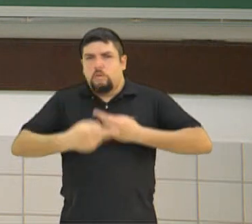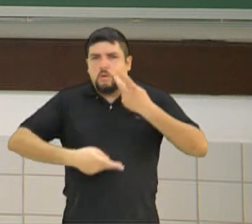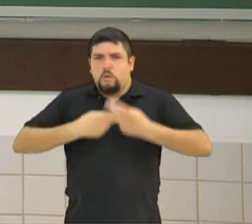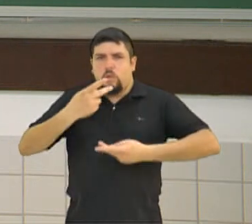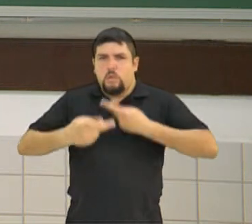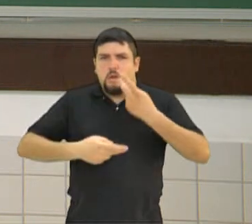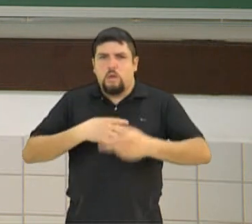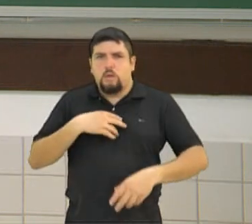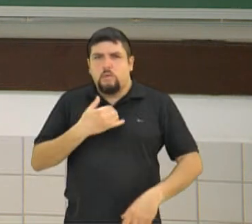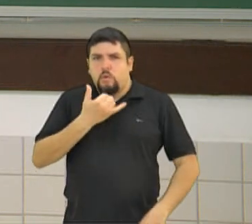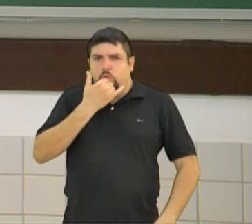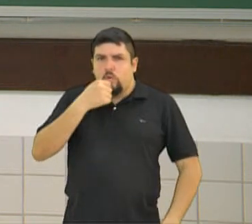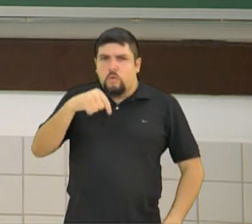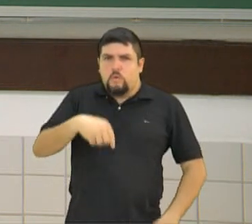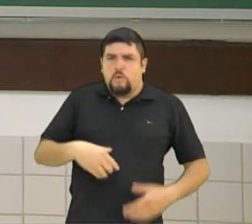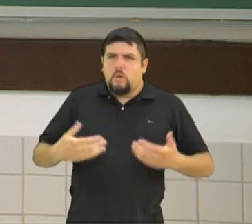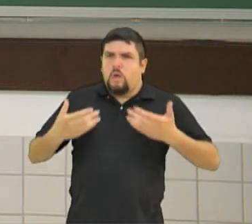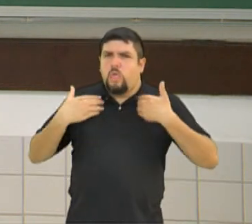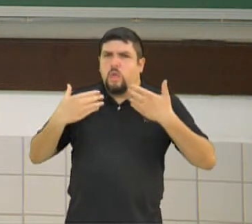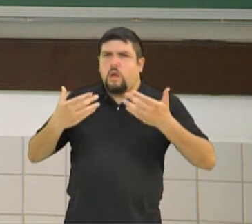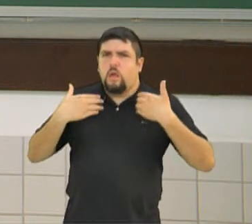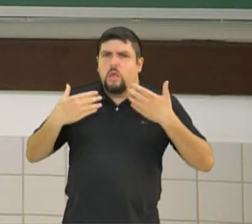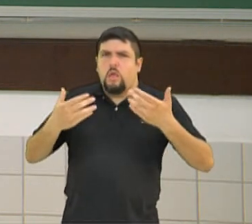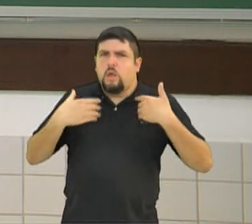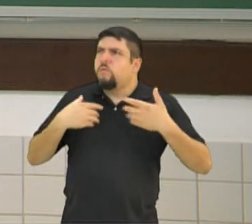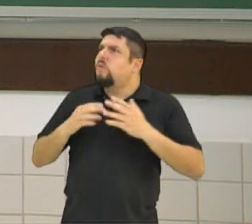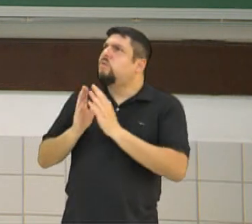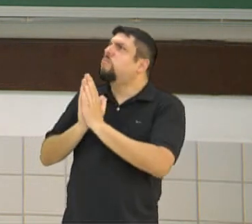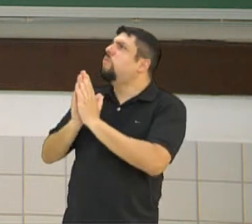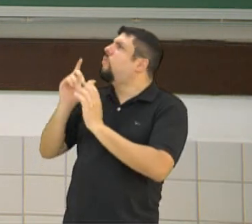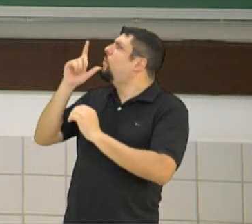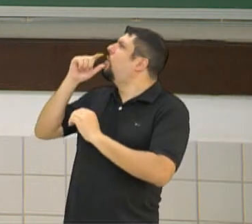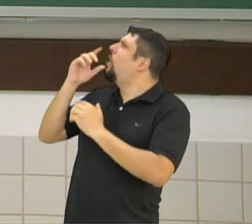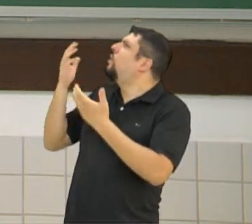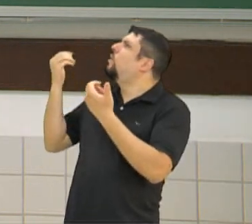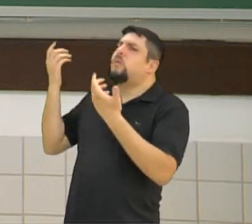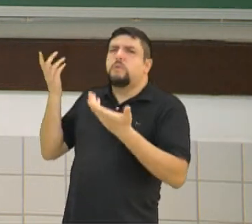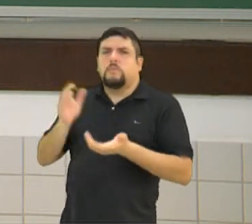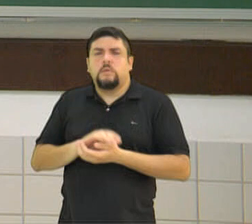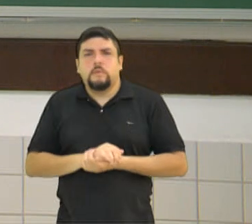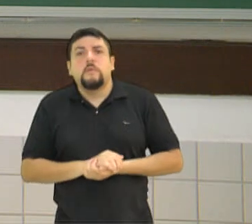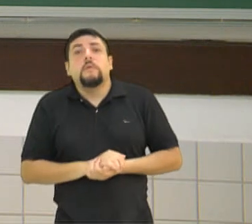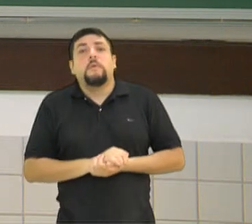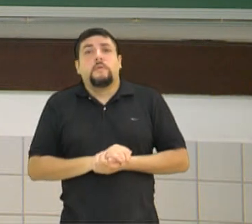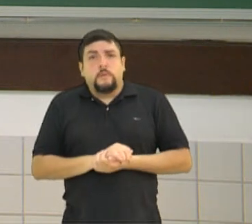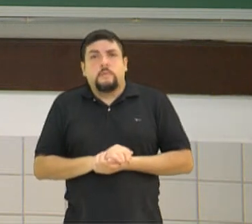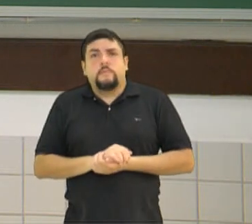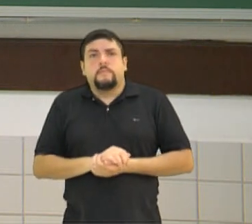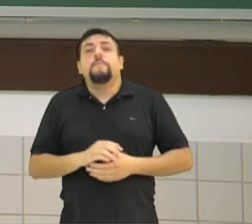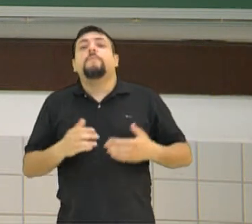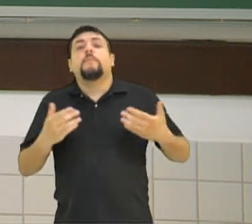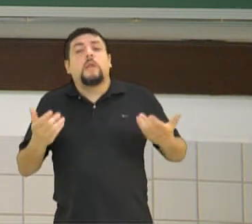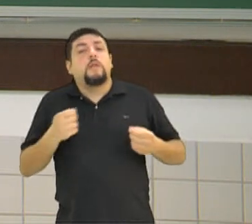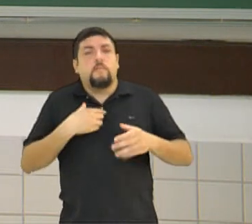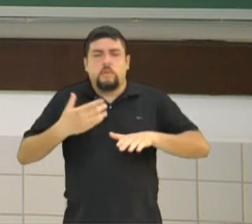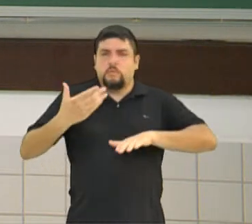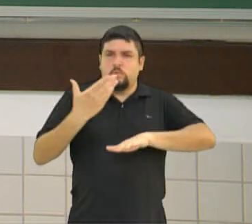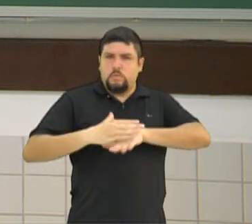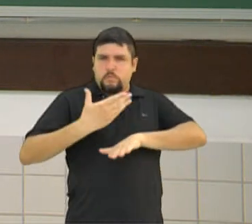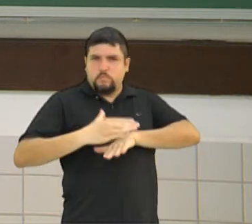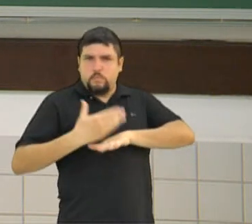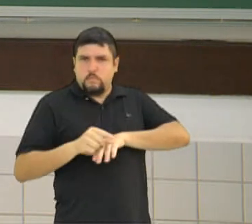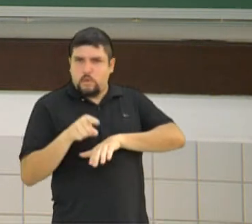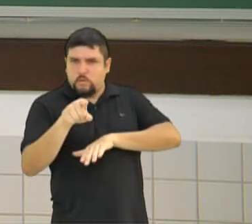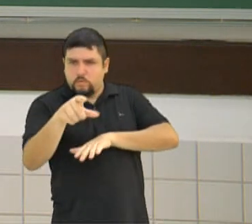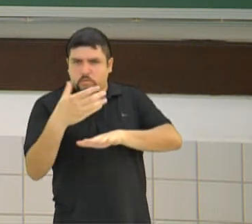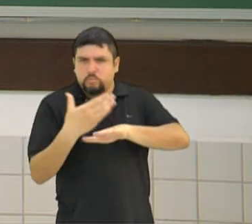calor nesse estúdio, tá precisando de uma água, vou me jogar na piscina, quem dera, né? Vamos para a hora de praticar, vamos fazer